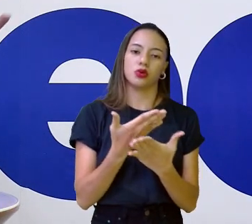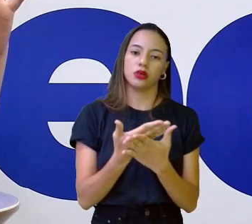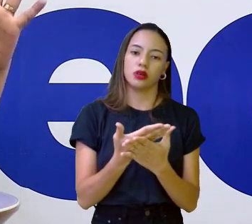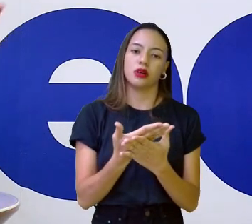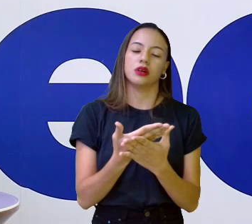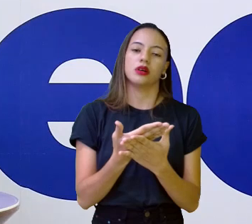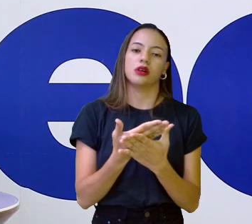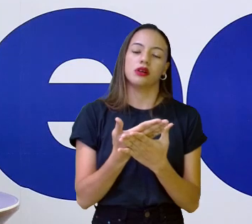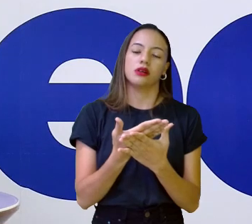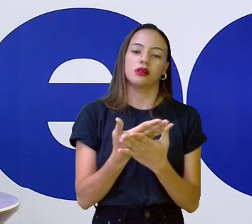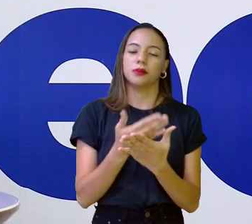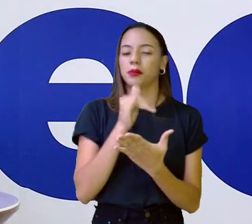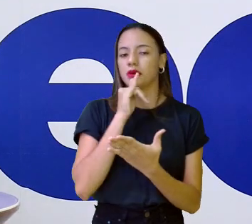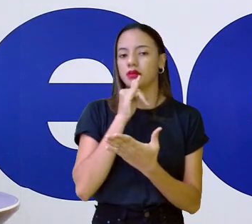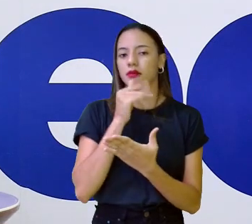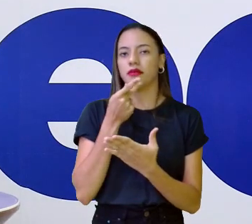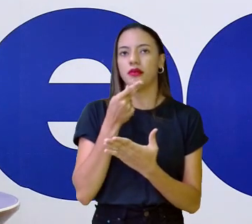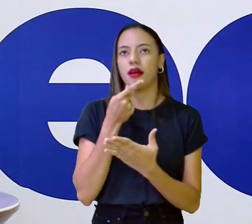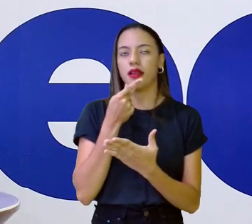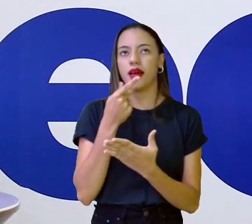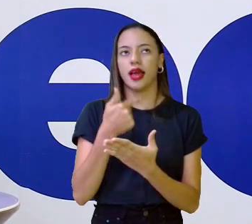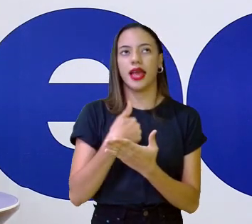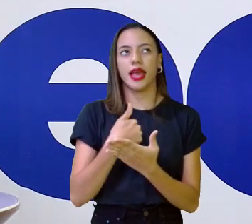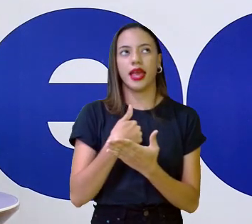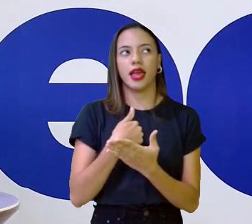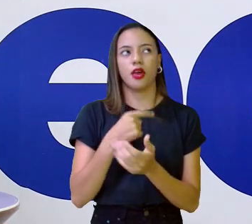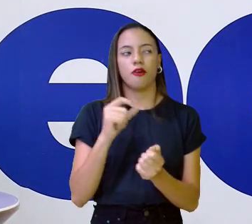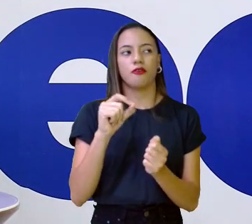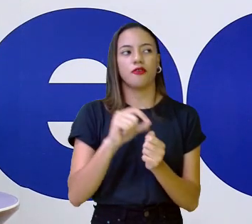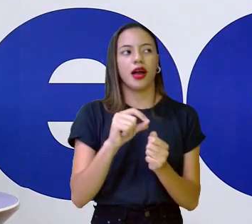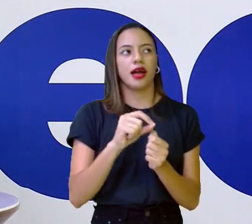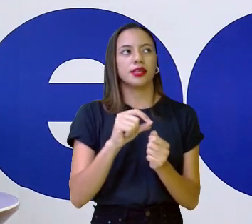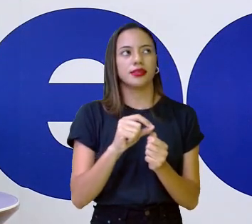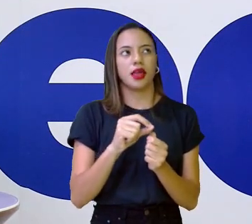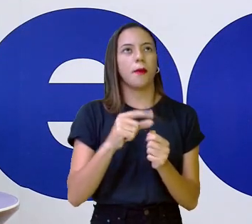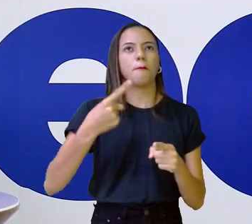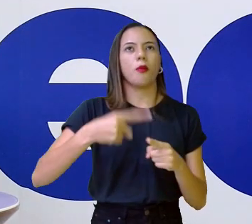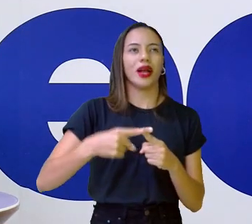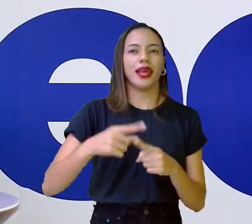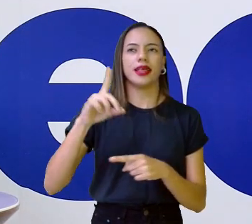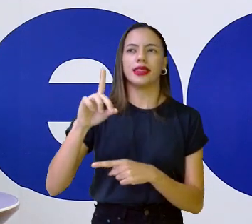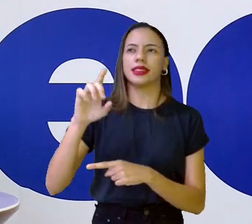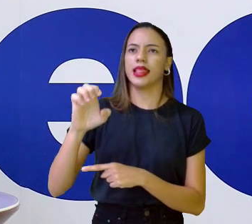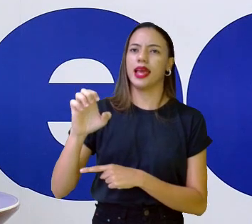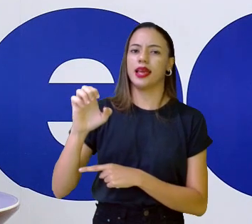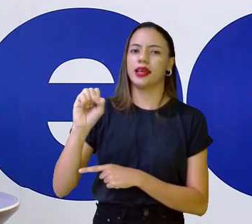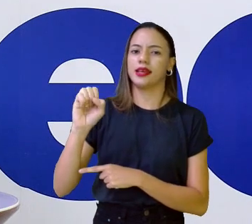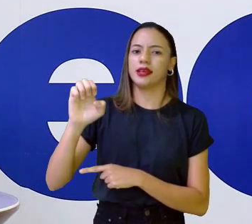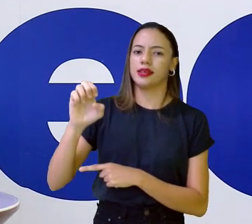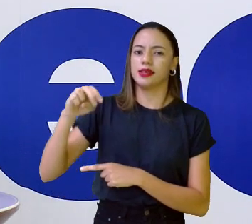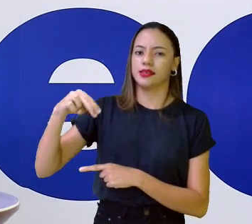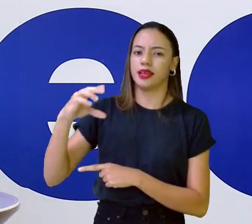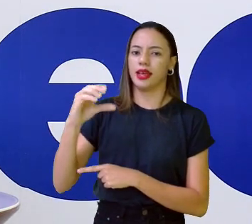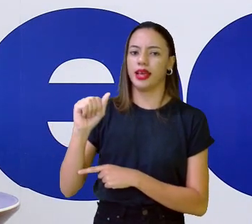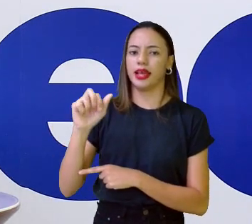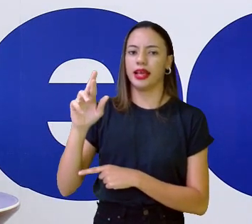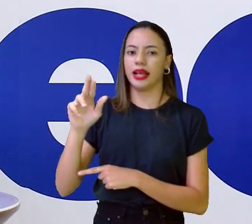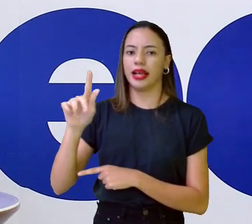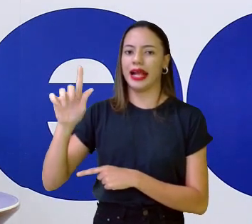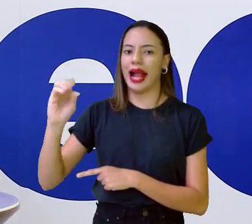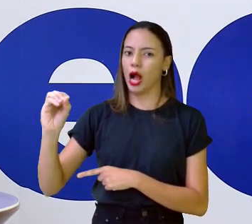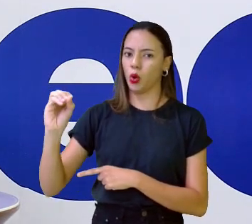que quando a gente diz assim, eu vou fazer alguma coisa por desencargo de consciência. A gente não diz isso, né, Adriana? Sim. Mas não é